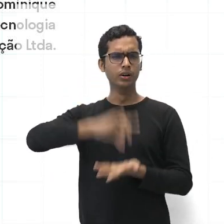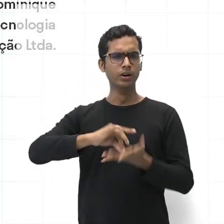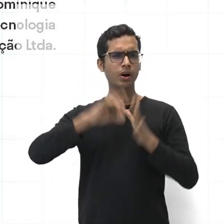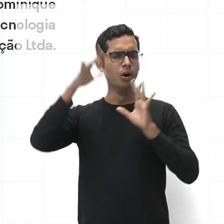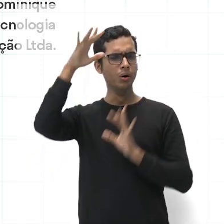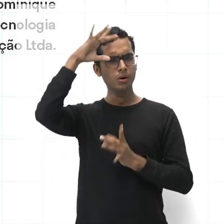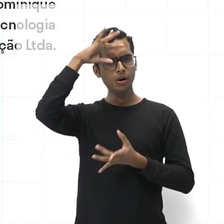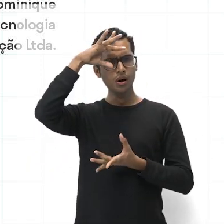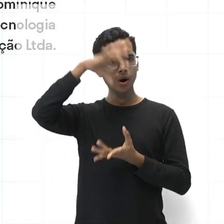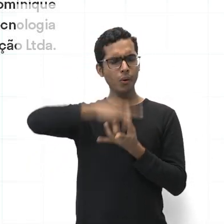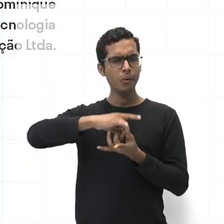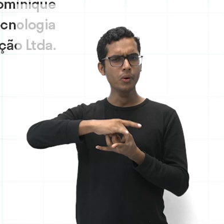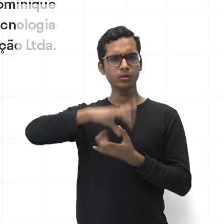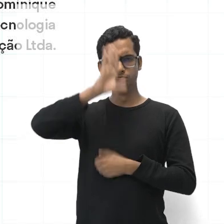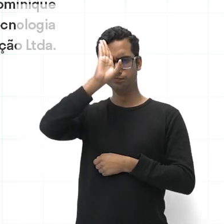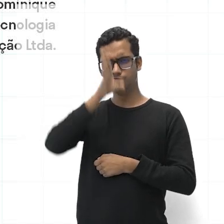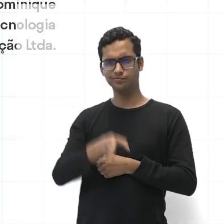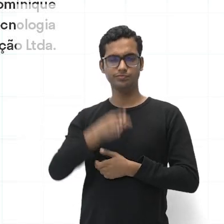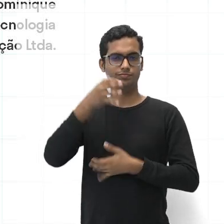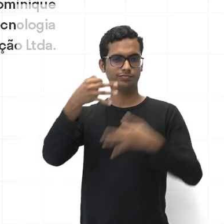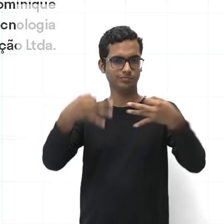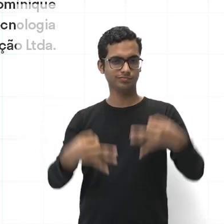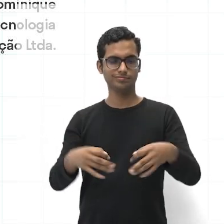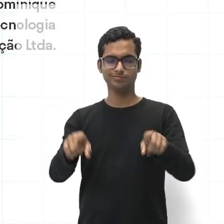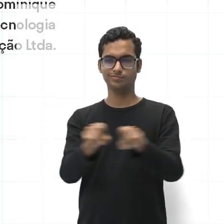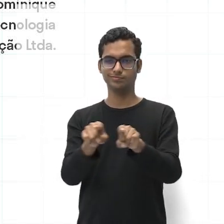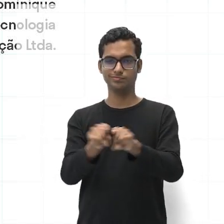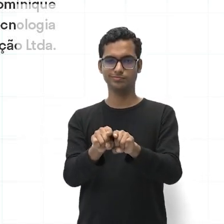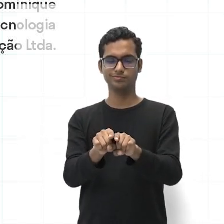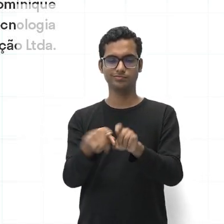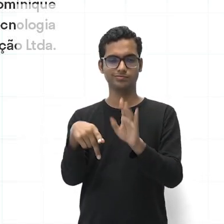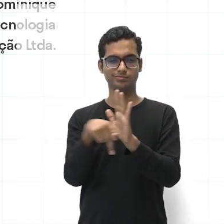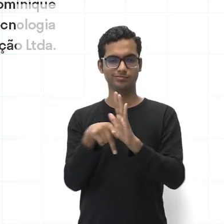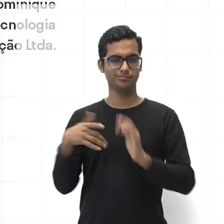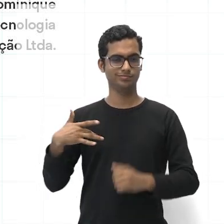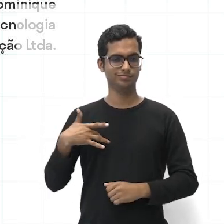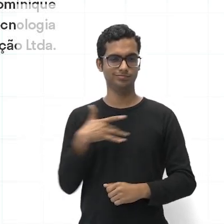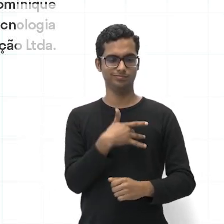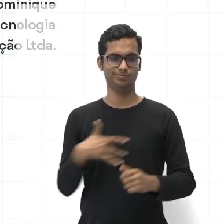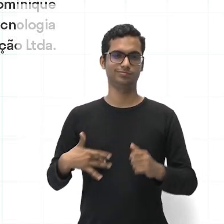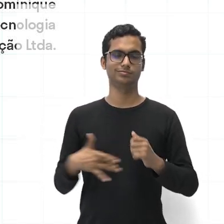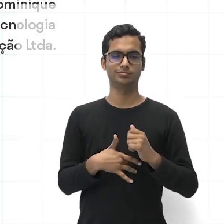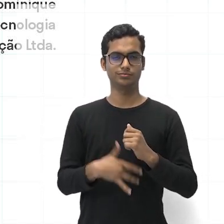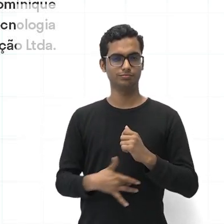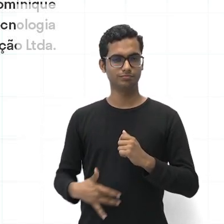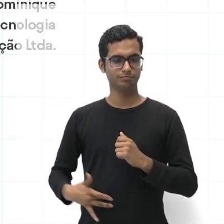uma ligação diretamente com os órgãos dos sentidos. Tá?